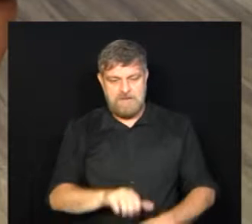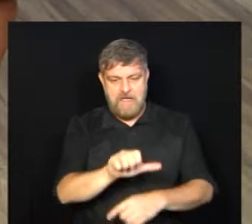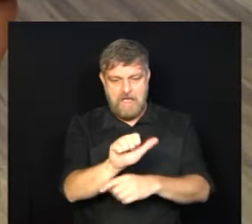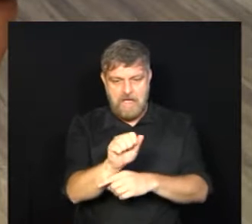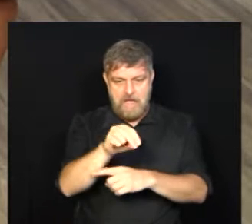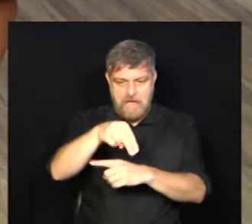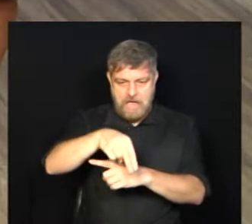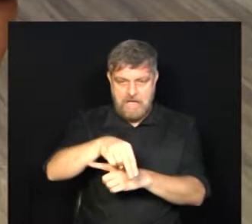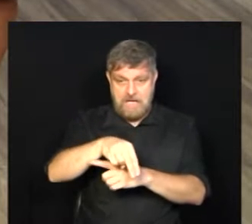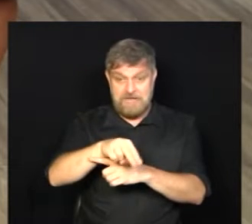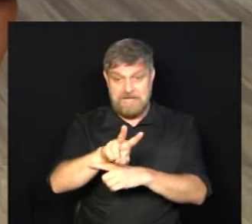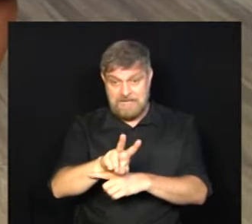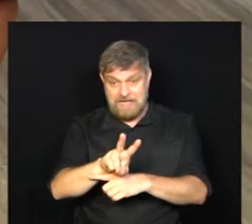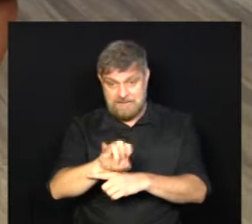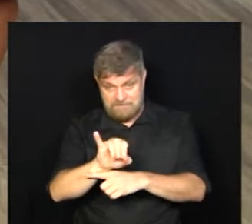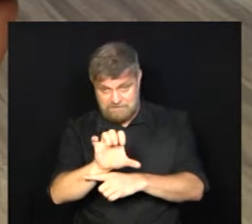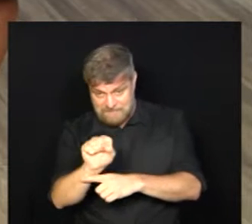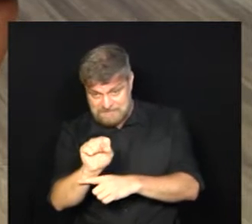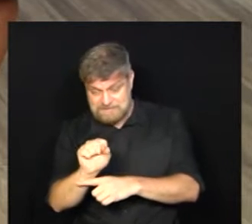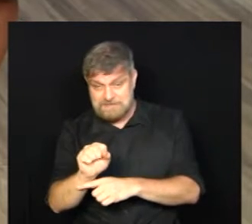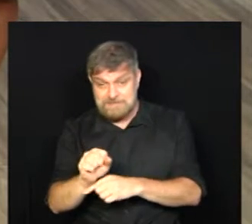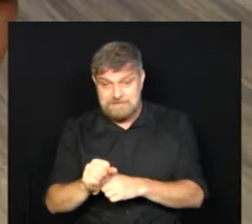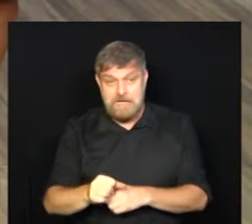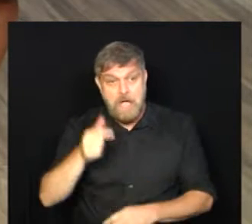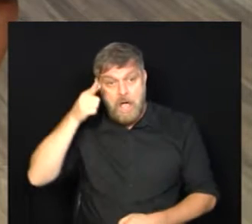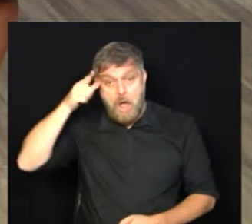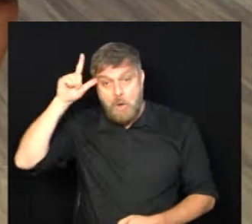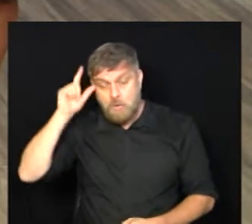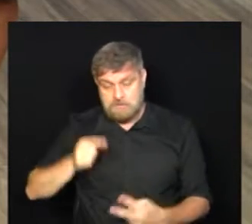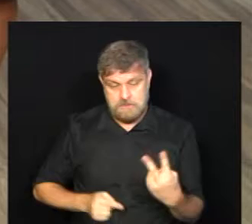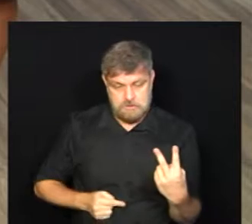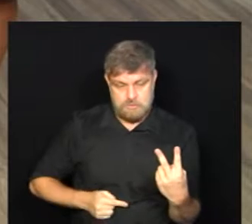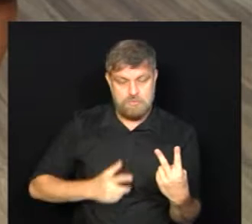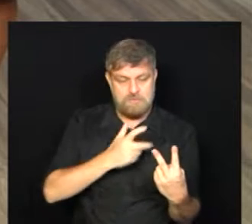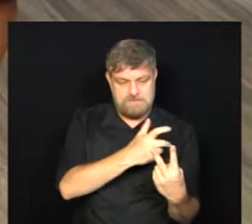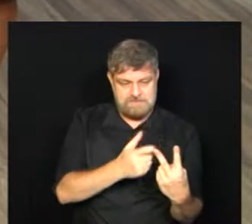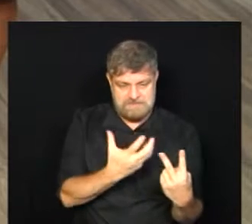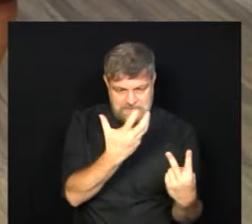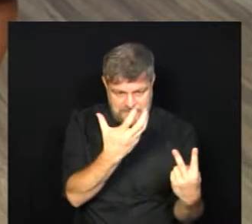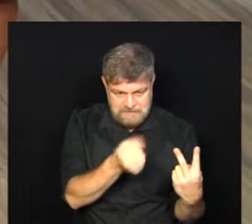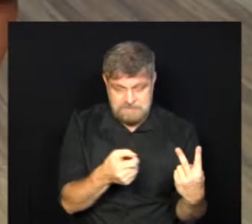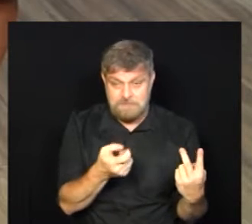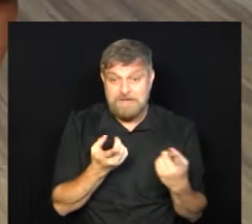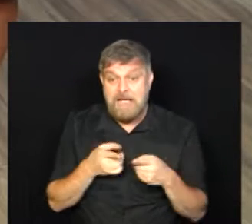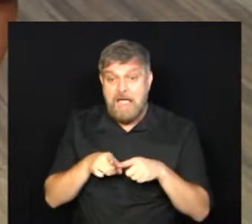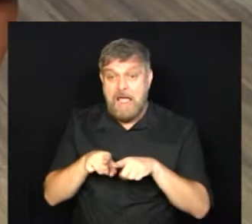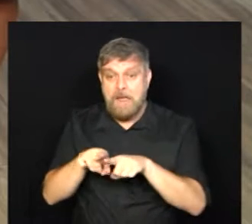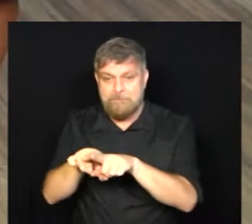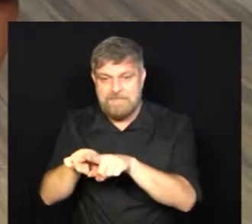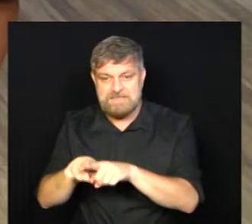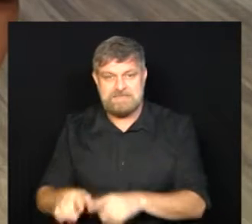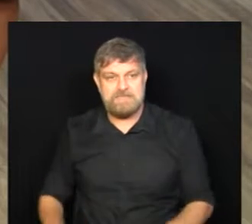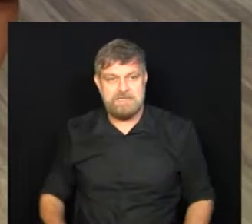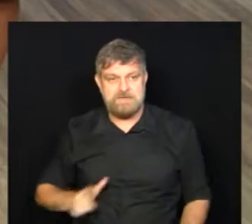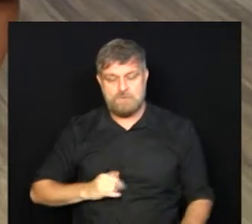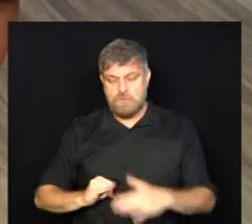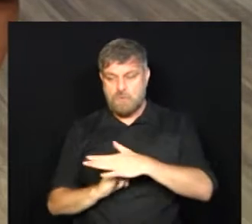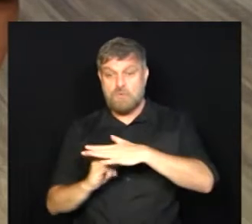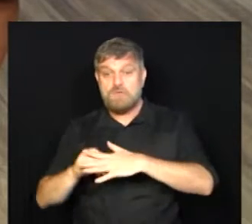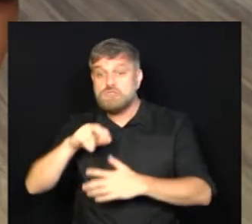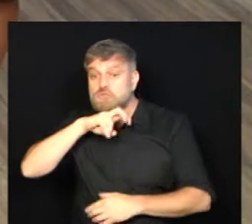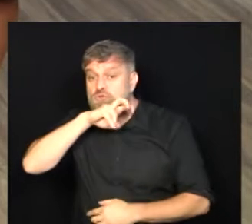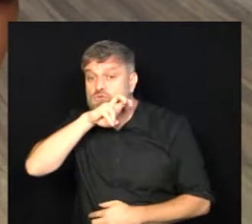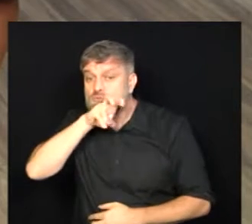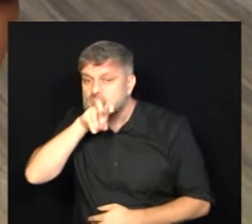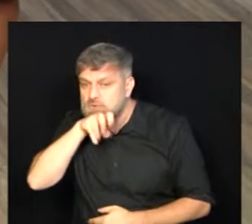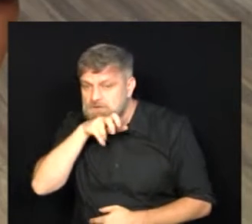aprovou ontem 2 vacinas aqui para o nosso país. A Coronavac, que é a parceria da Sinovac com o Instituto